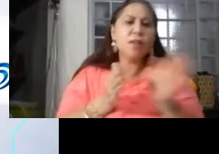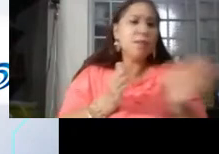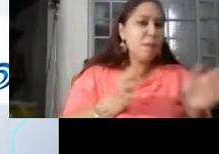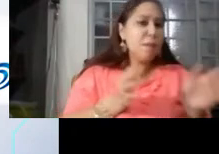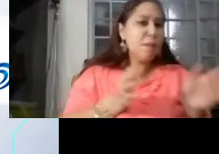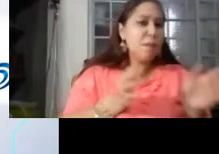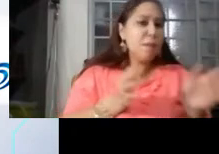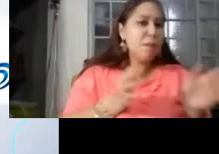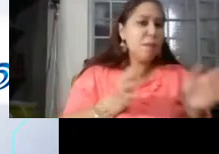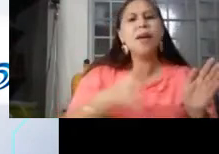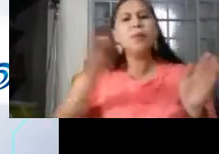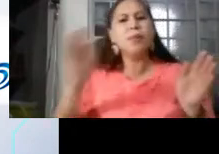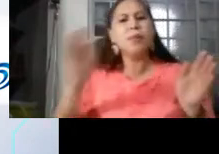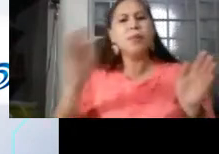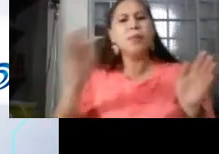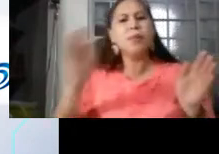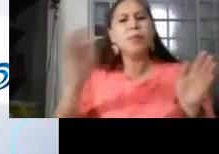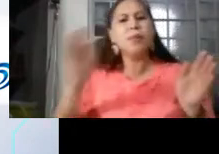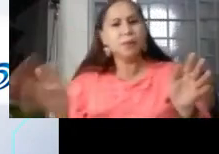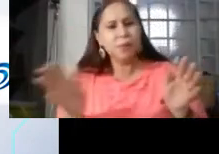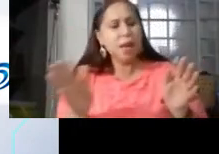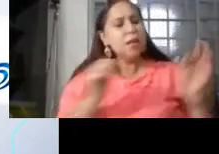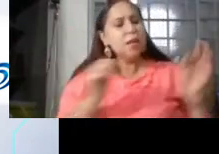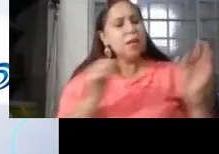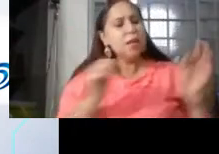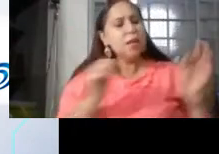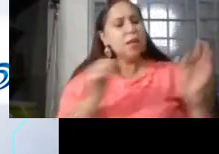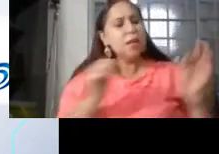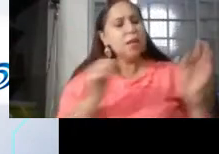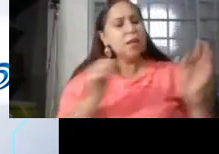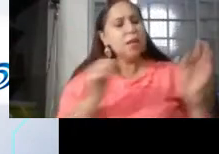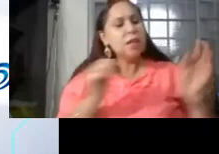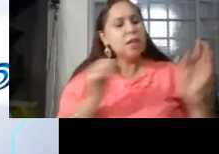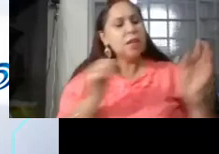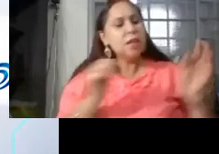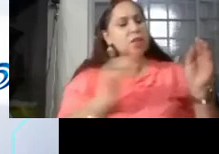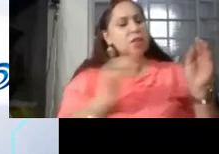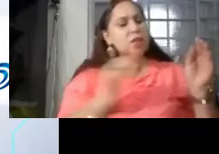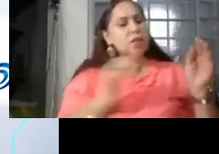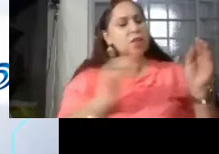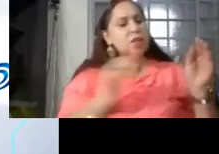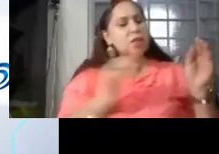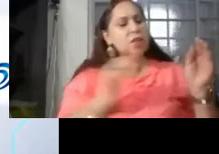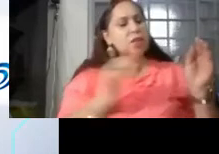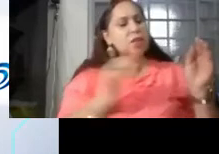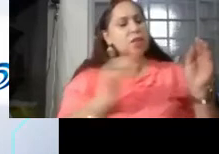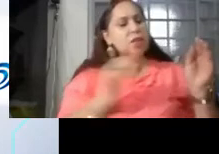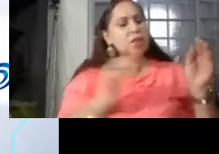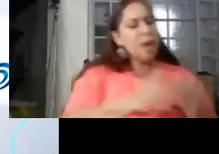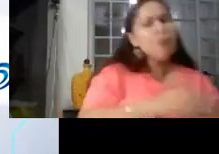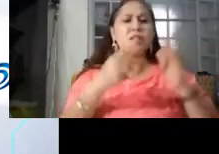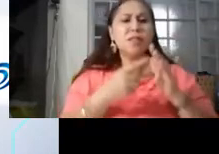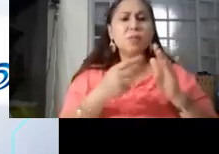corrente normal, né? Fulano é bonito. Já o funcionalismo, ele vai tratar também da questão